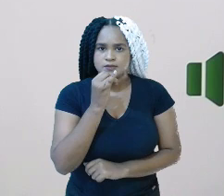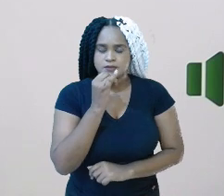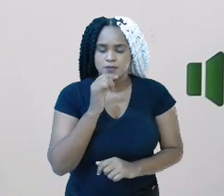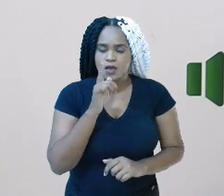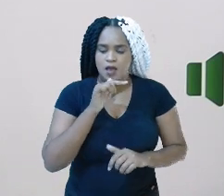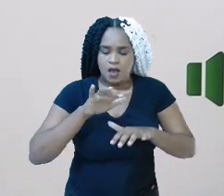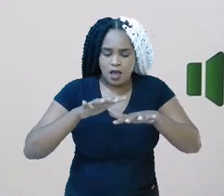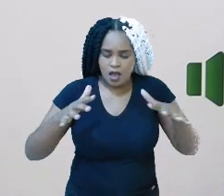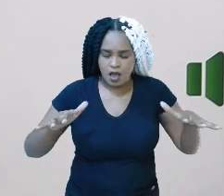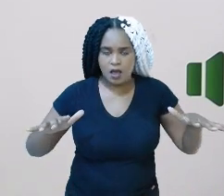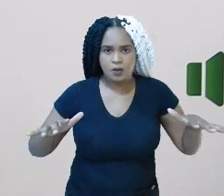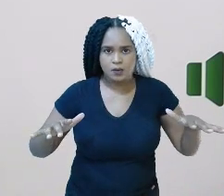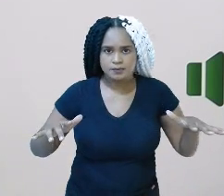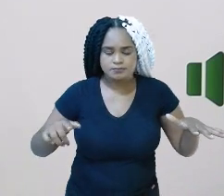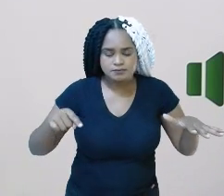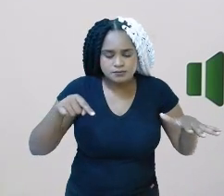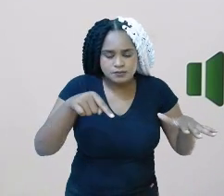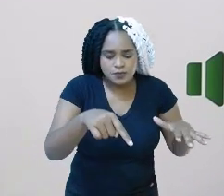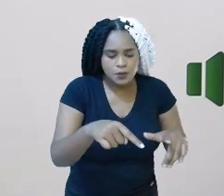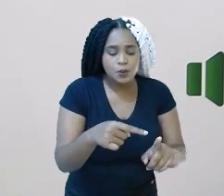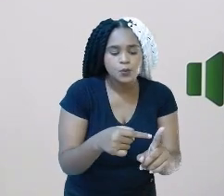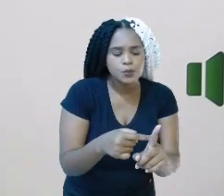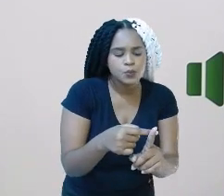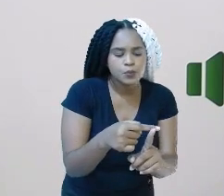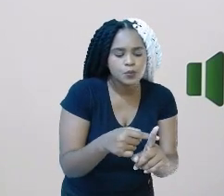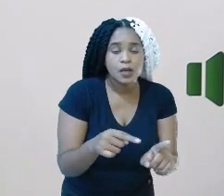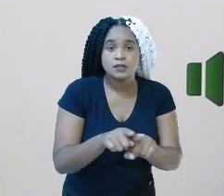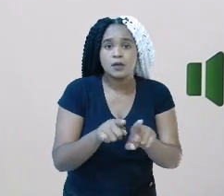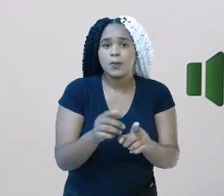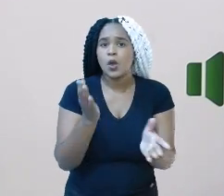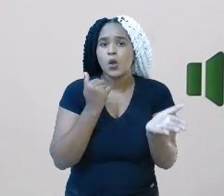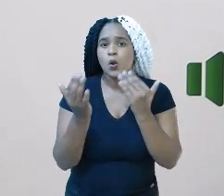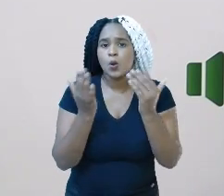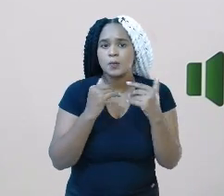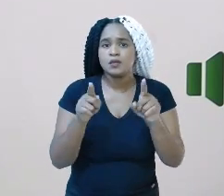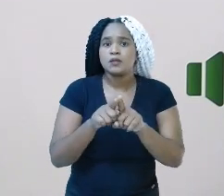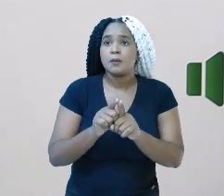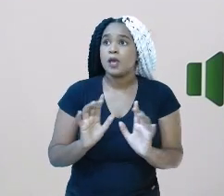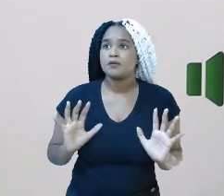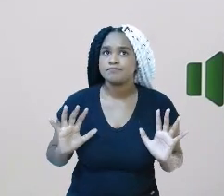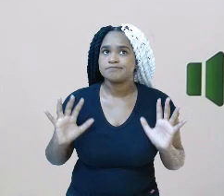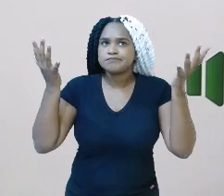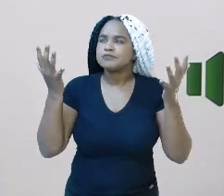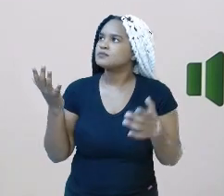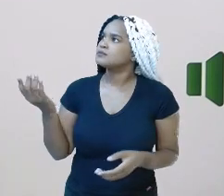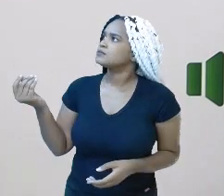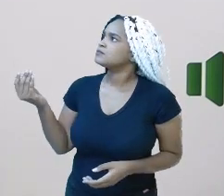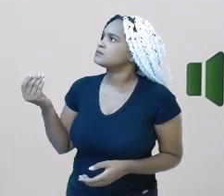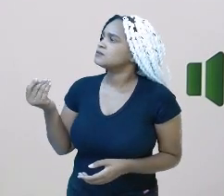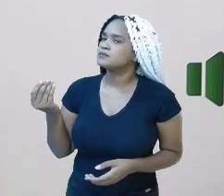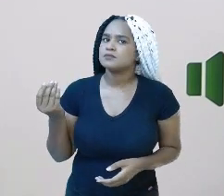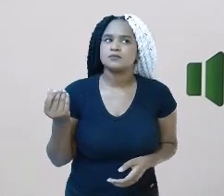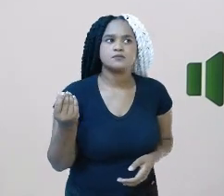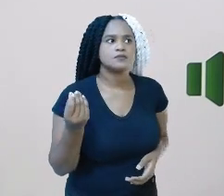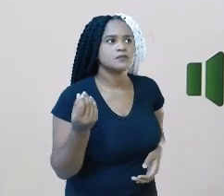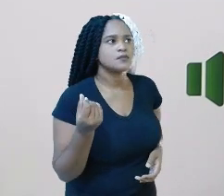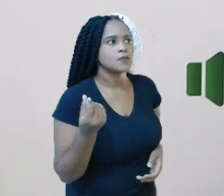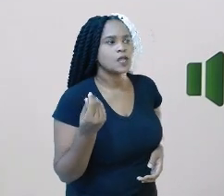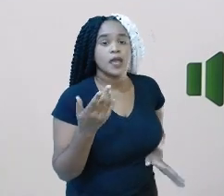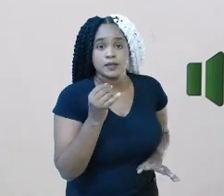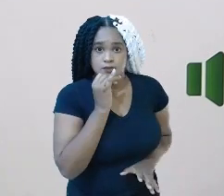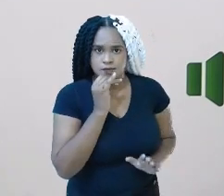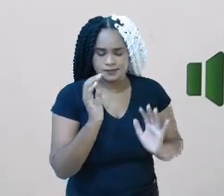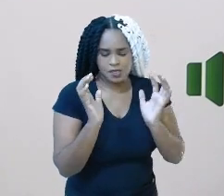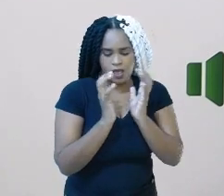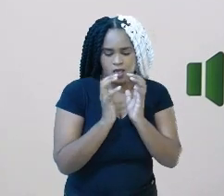alguma comida que a gente vai fazer, do tempo que está no nosso local, eita,